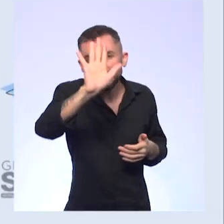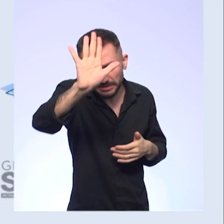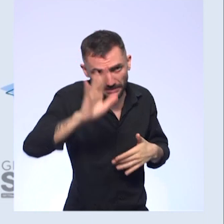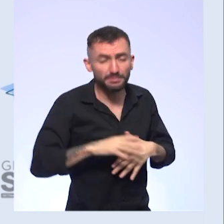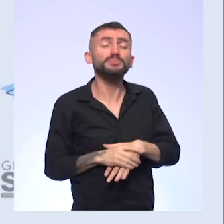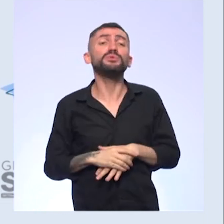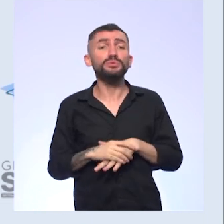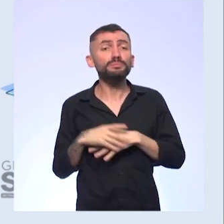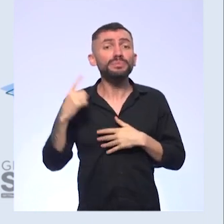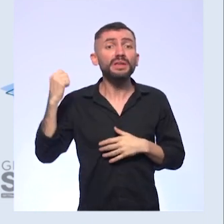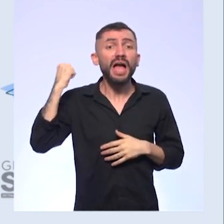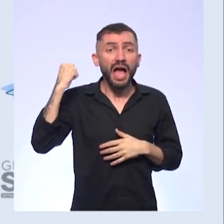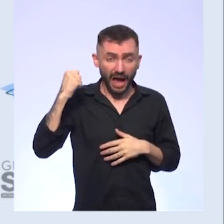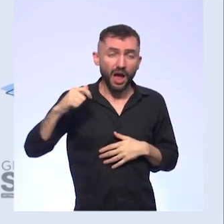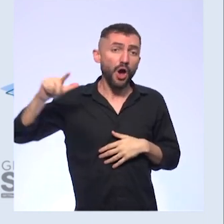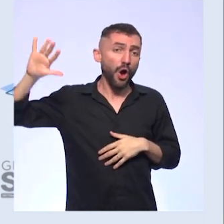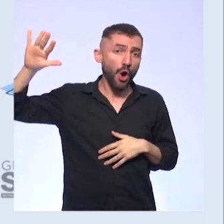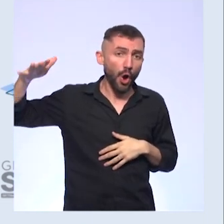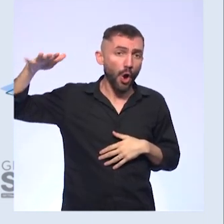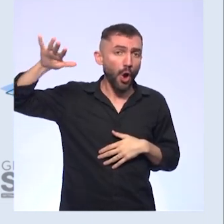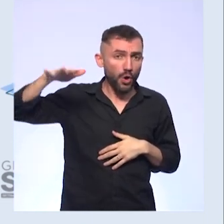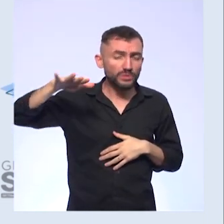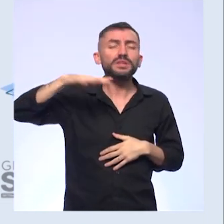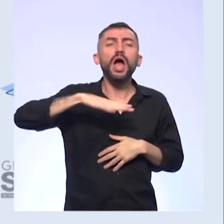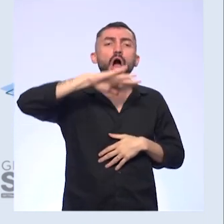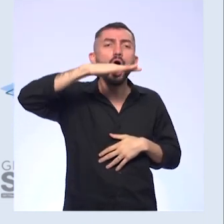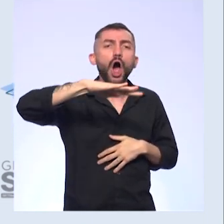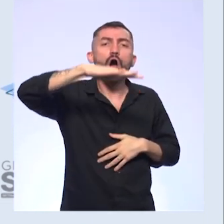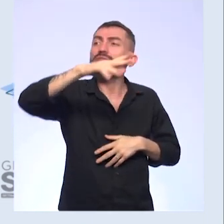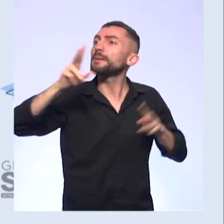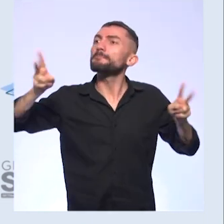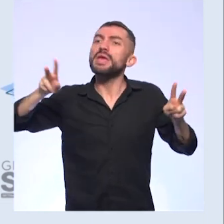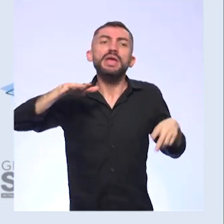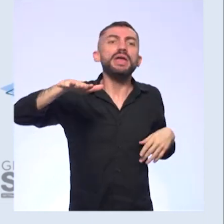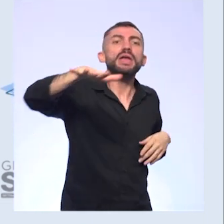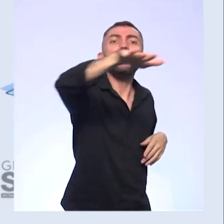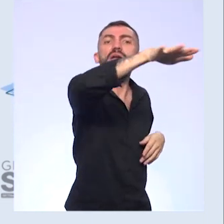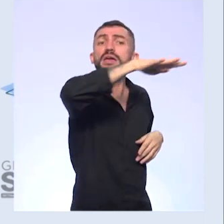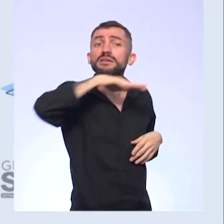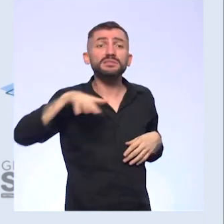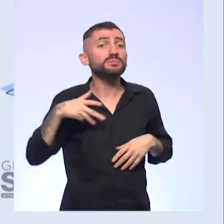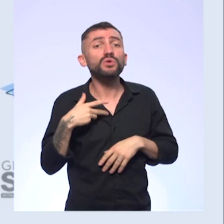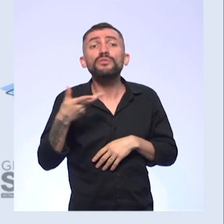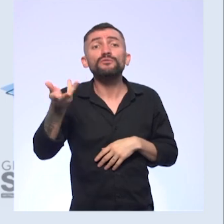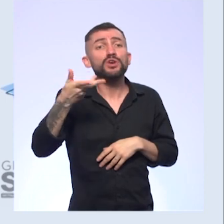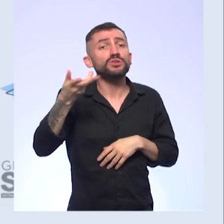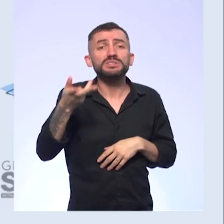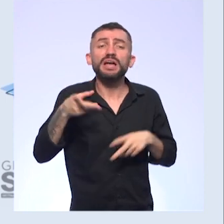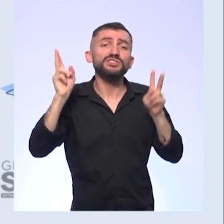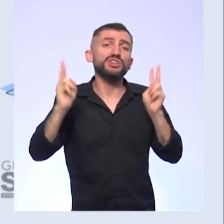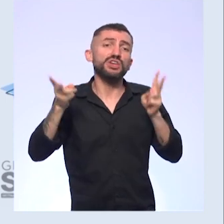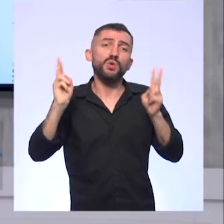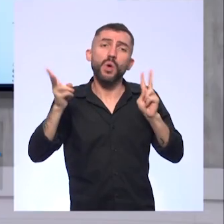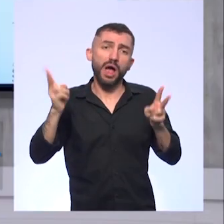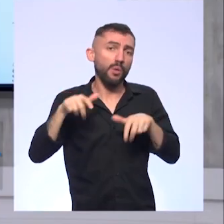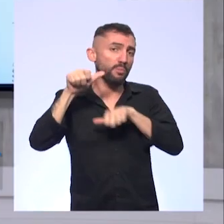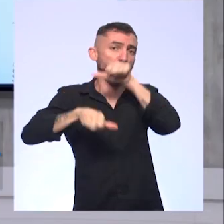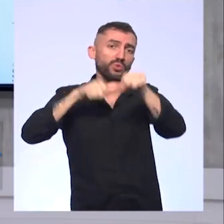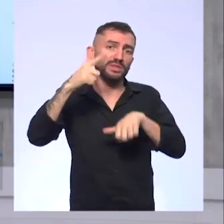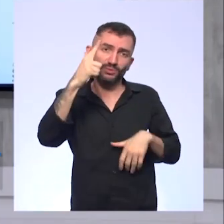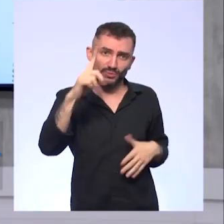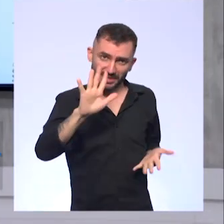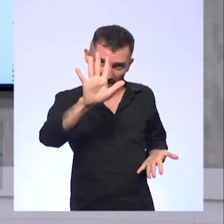muda de meio Permanente no mesmo meio a gente pode dizer que são movimento é uniforme Então pensa comigo